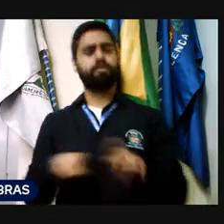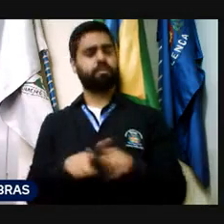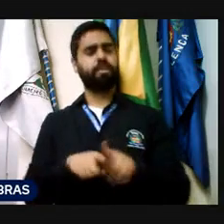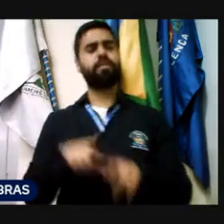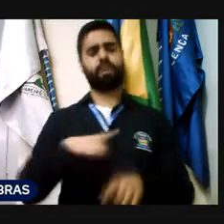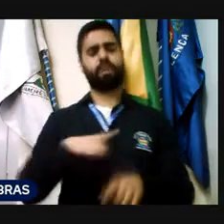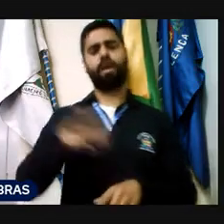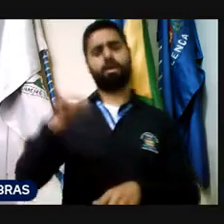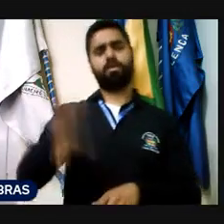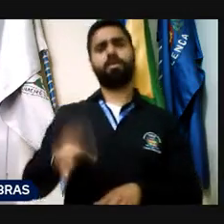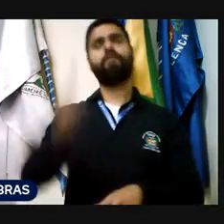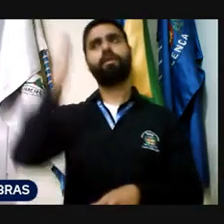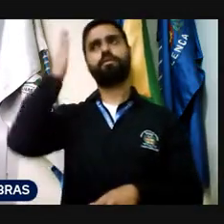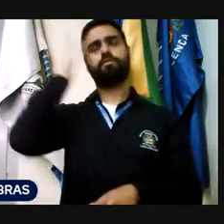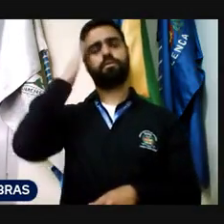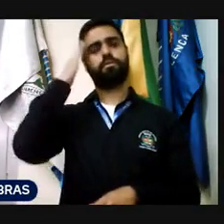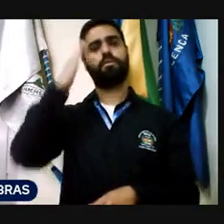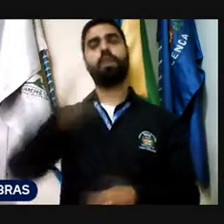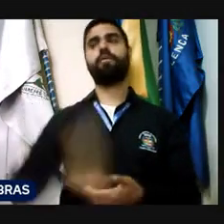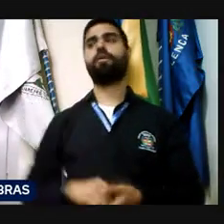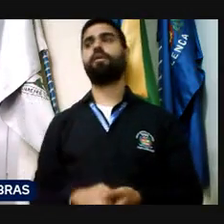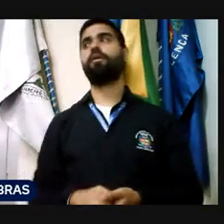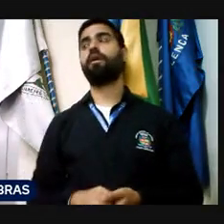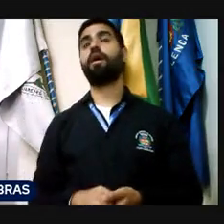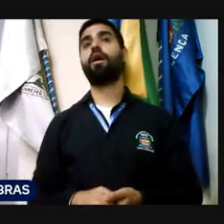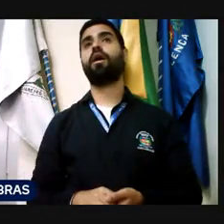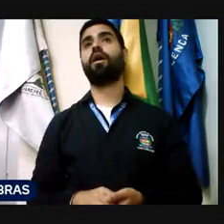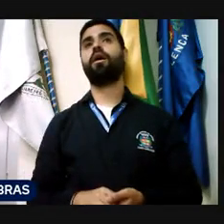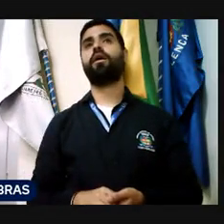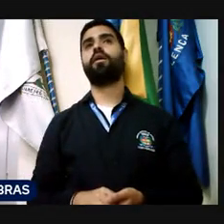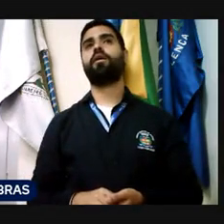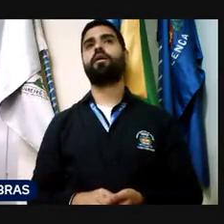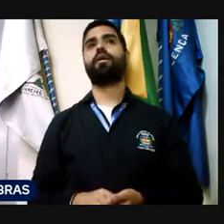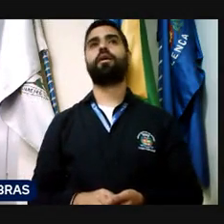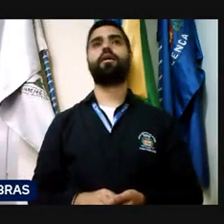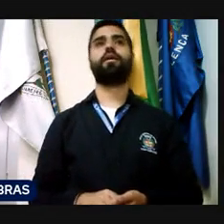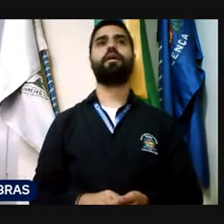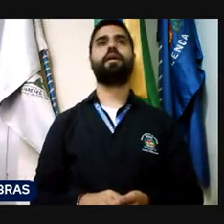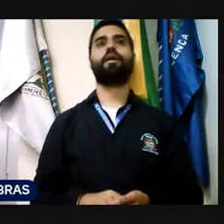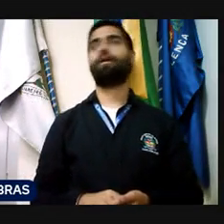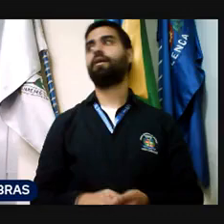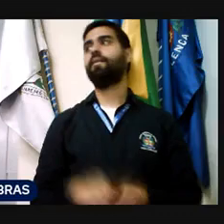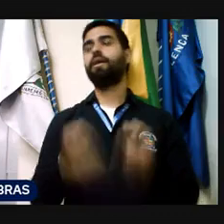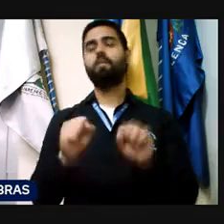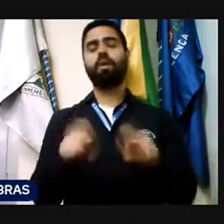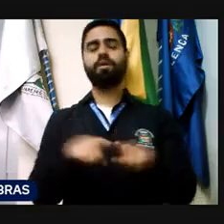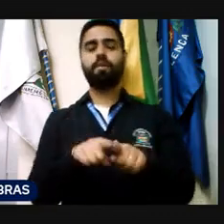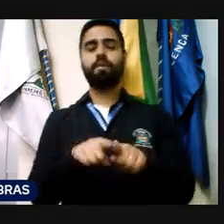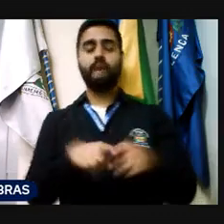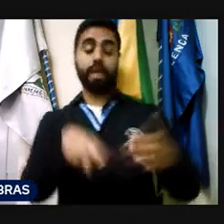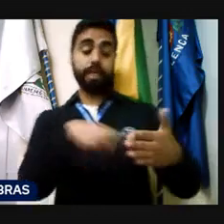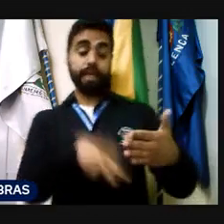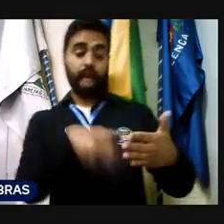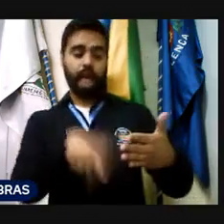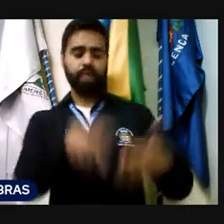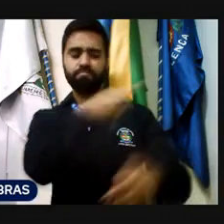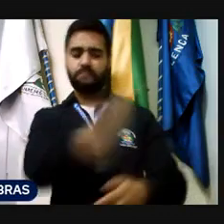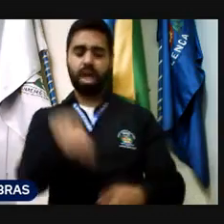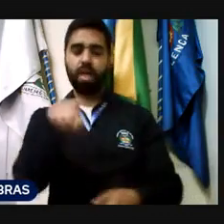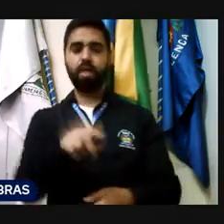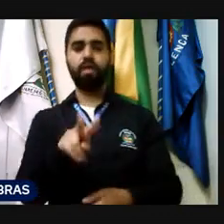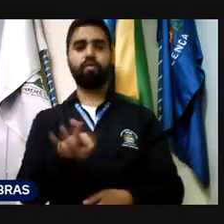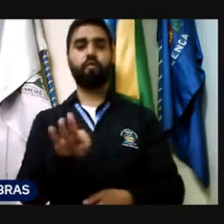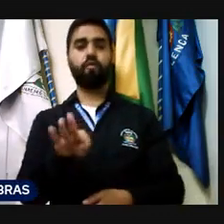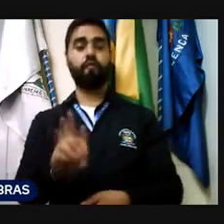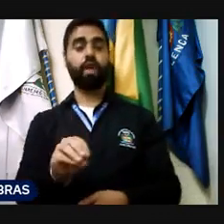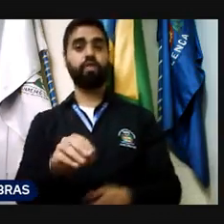tenho certeza que vai saber resolver essa situação para que a gente possa revisar todos esses atos